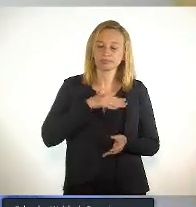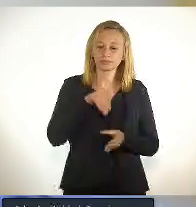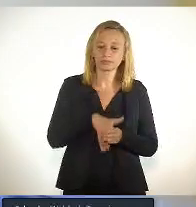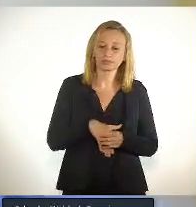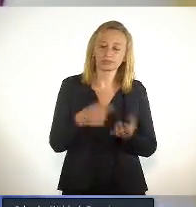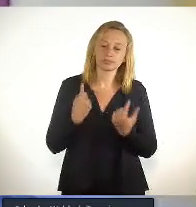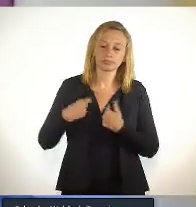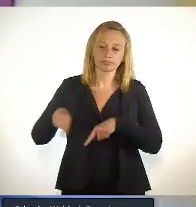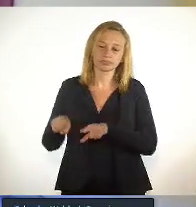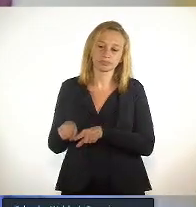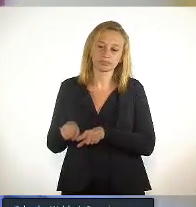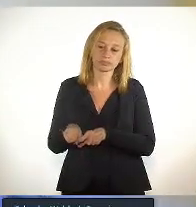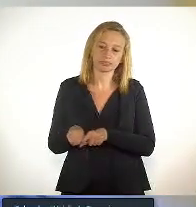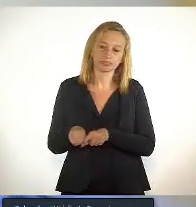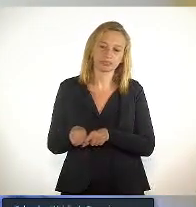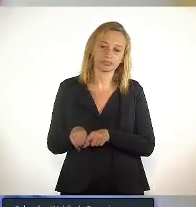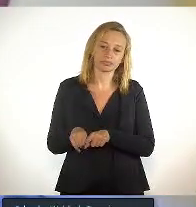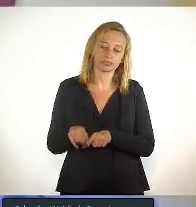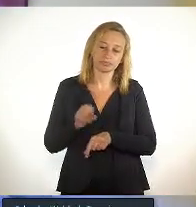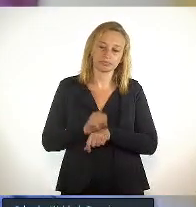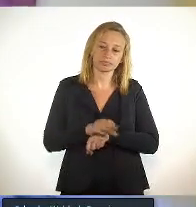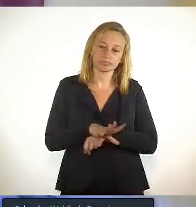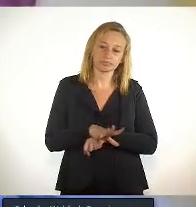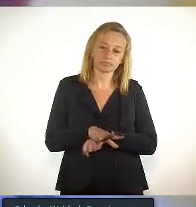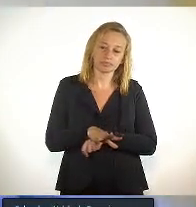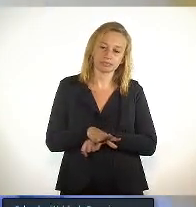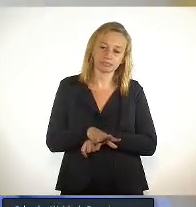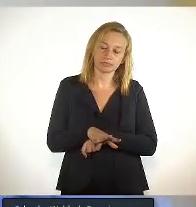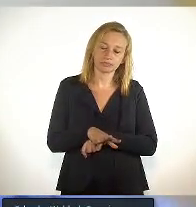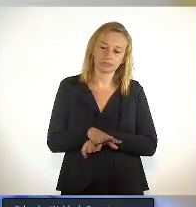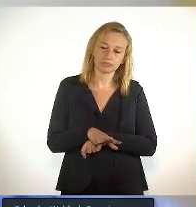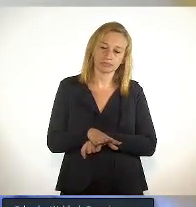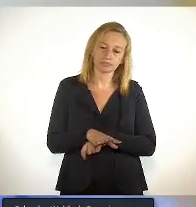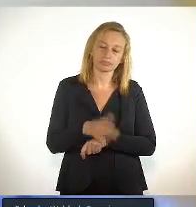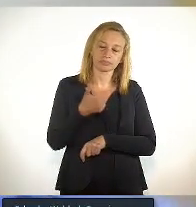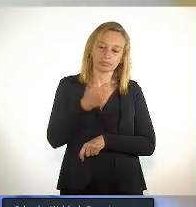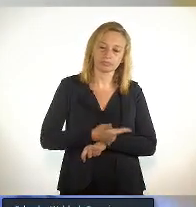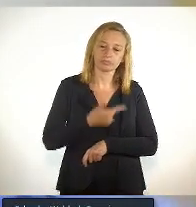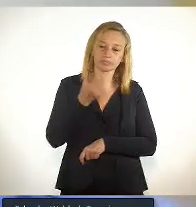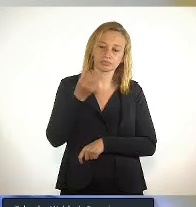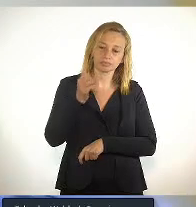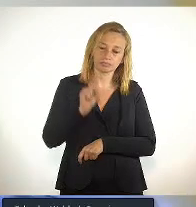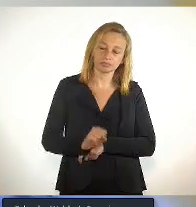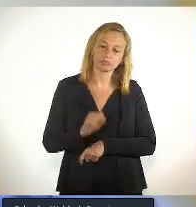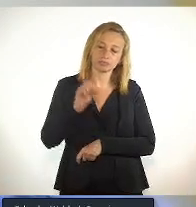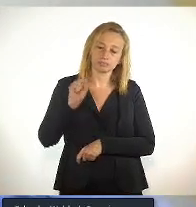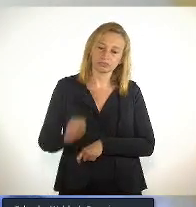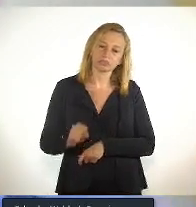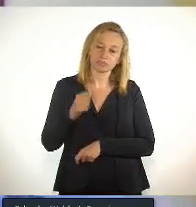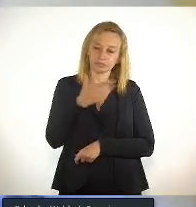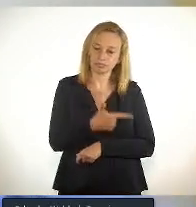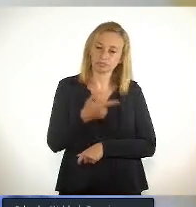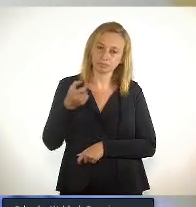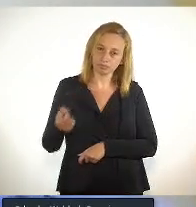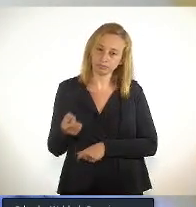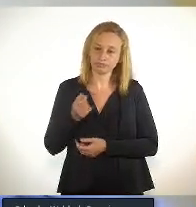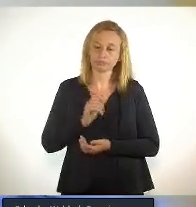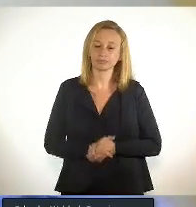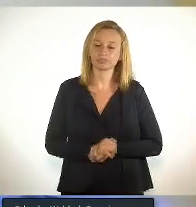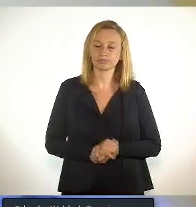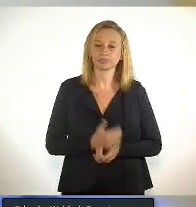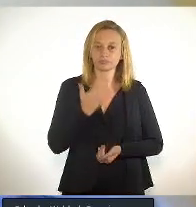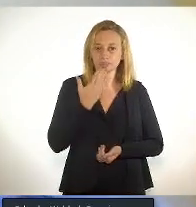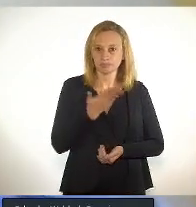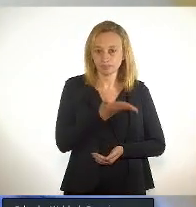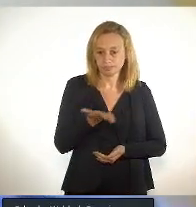voto contrário à indicação legislativa número 288 de 2020. Queria pedir a